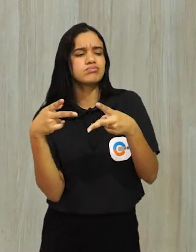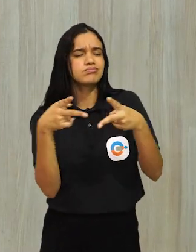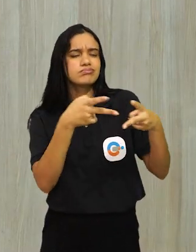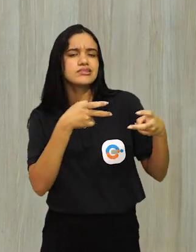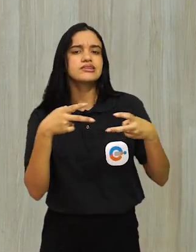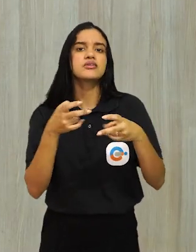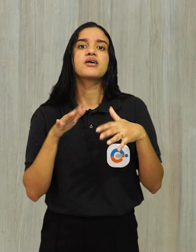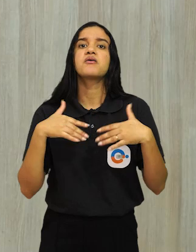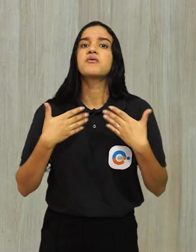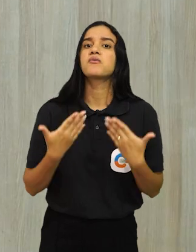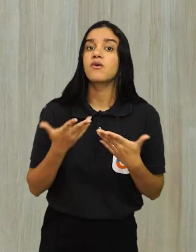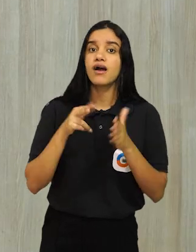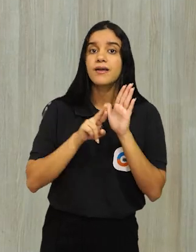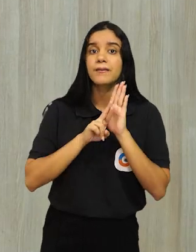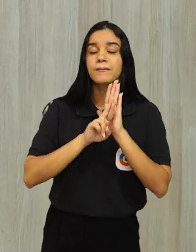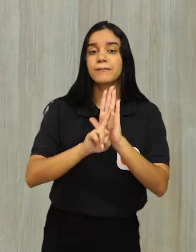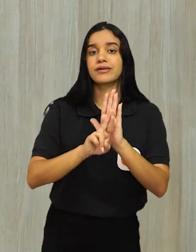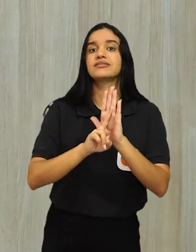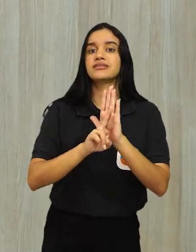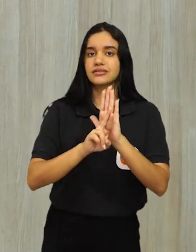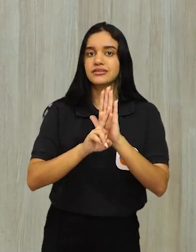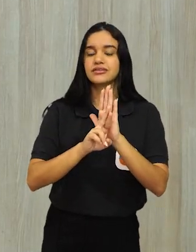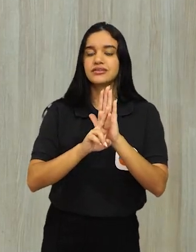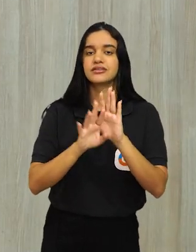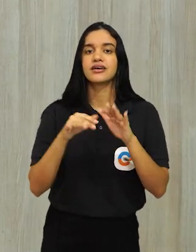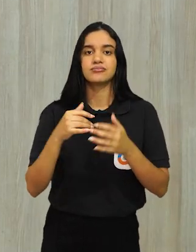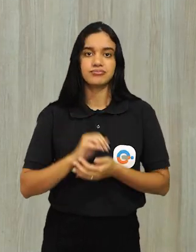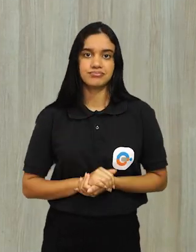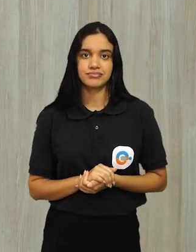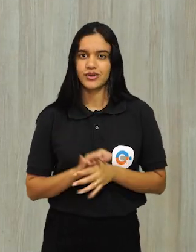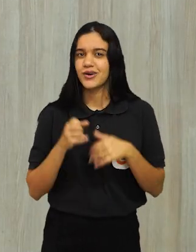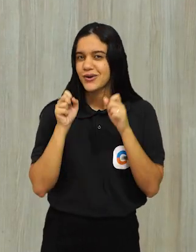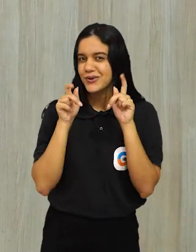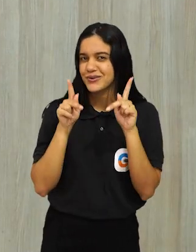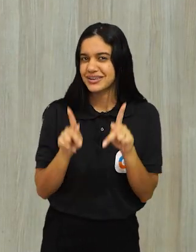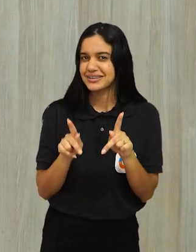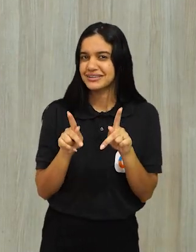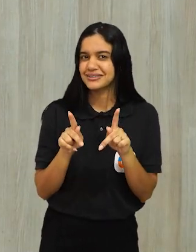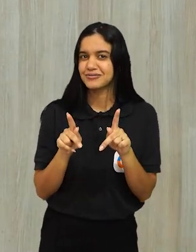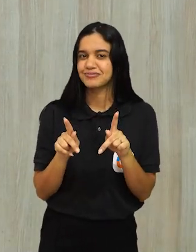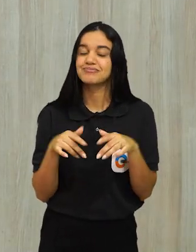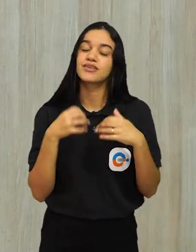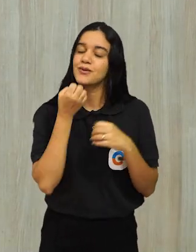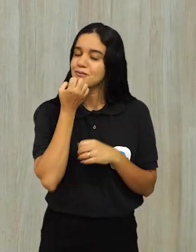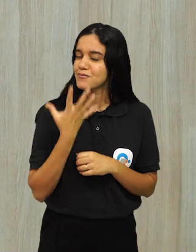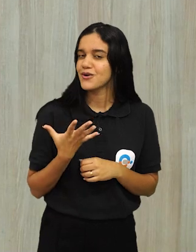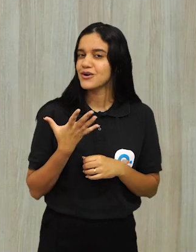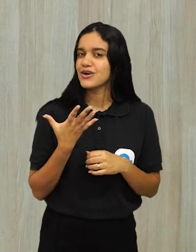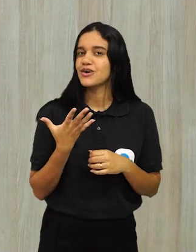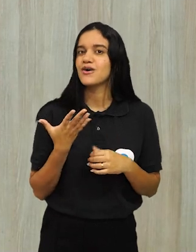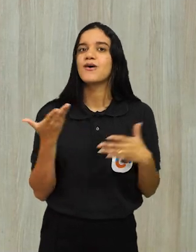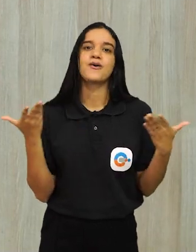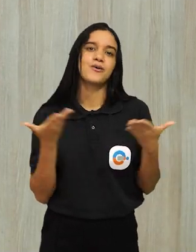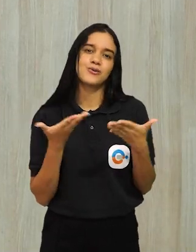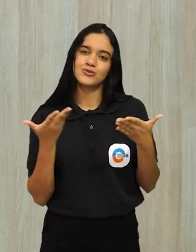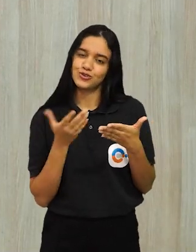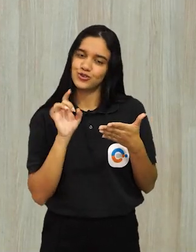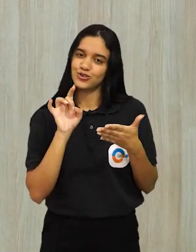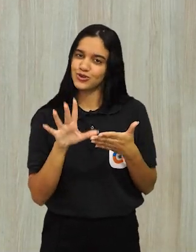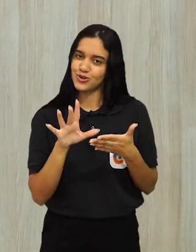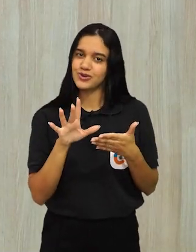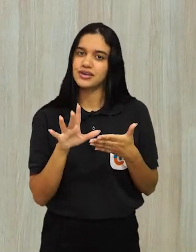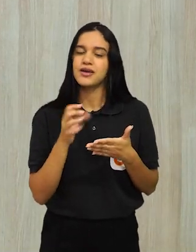identificar Qual é a que representa Como foi o caso aqui beleza pessoal bem por hoje é